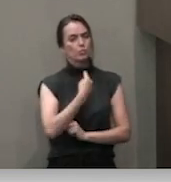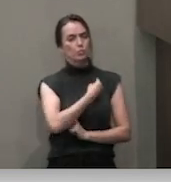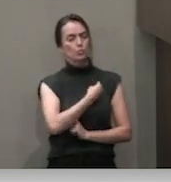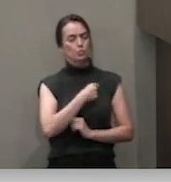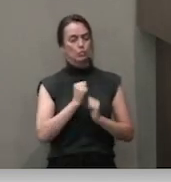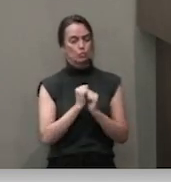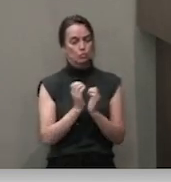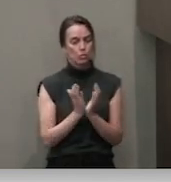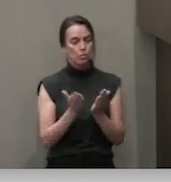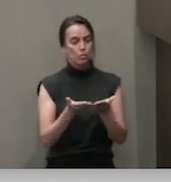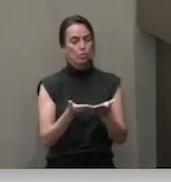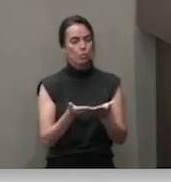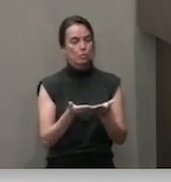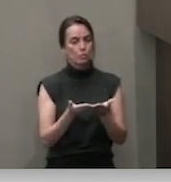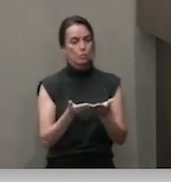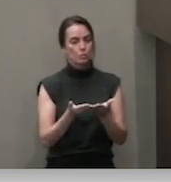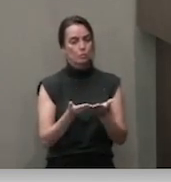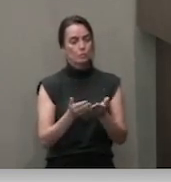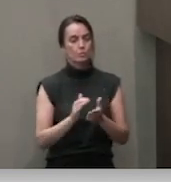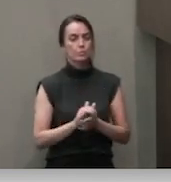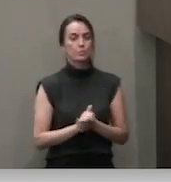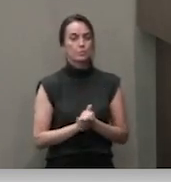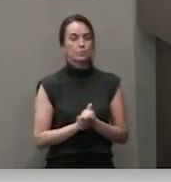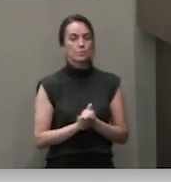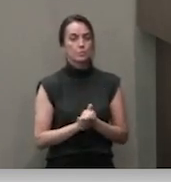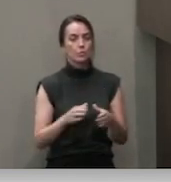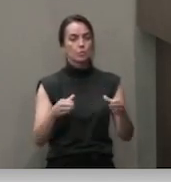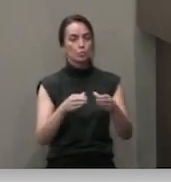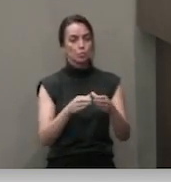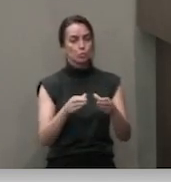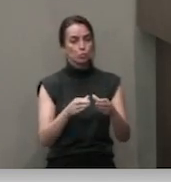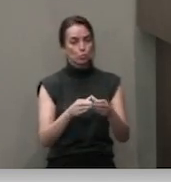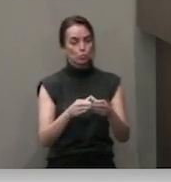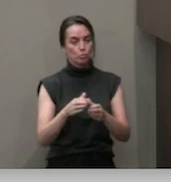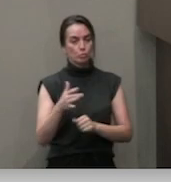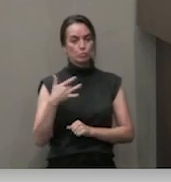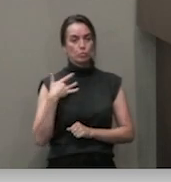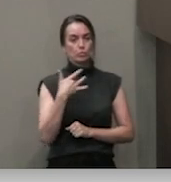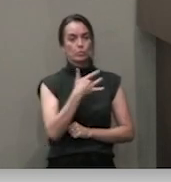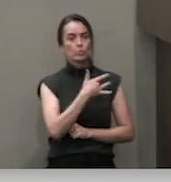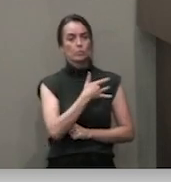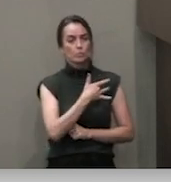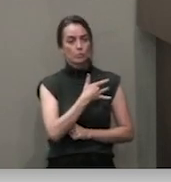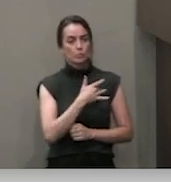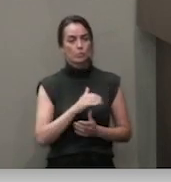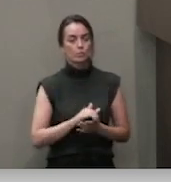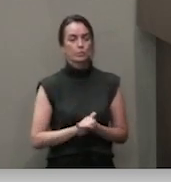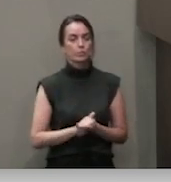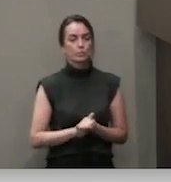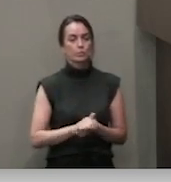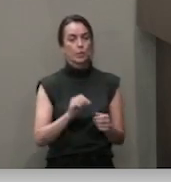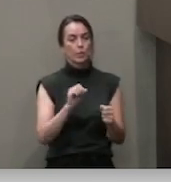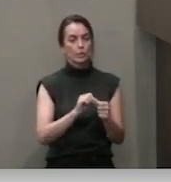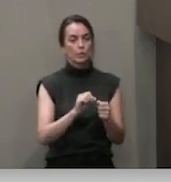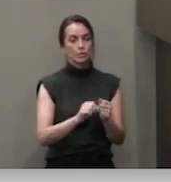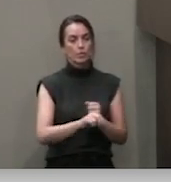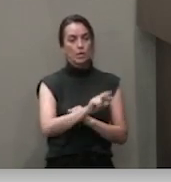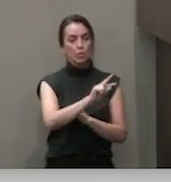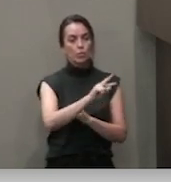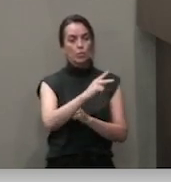Comissão da frente parlamentar de saúde da implantação das upas na cidade